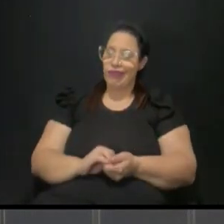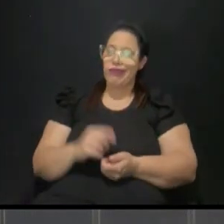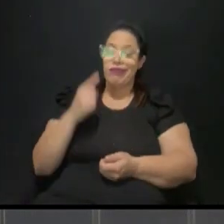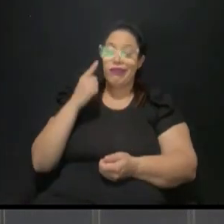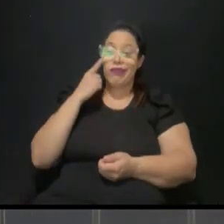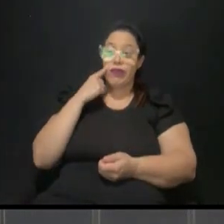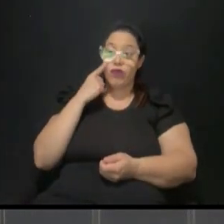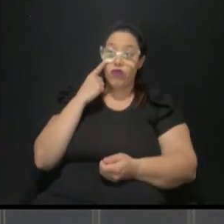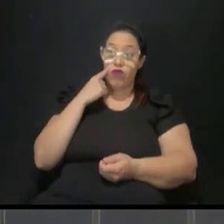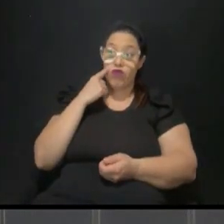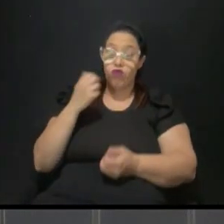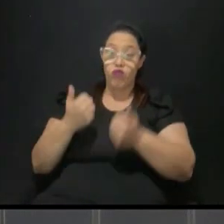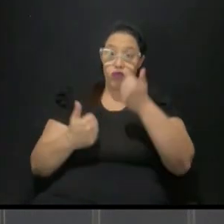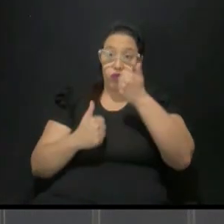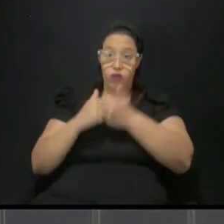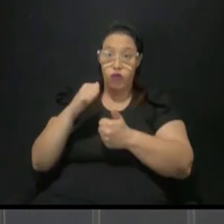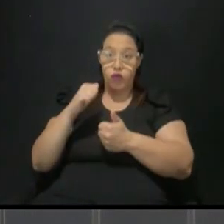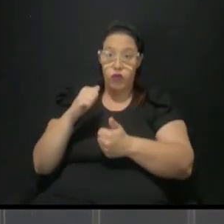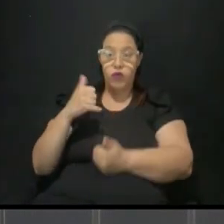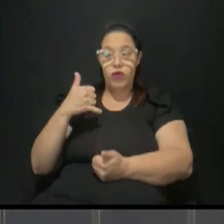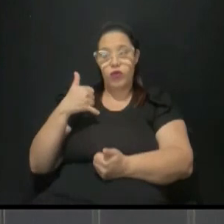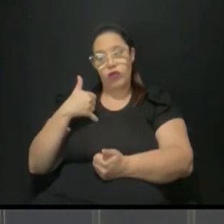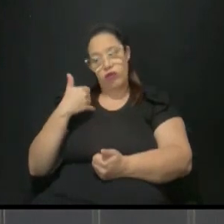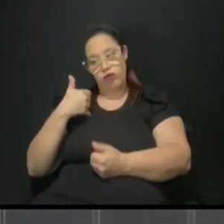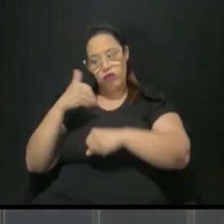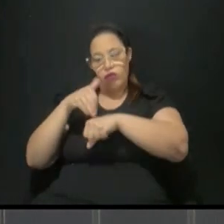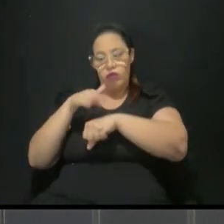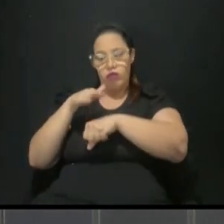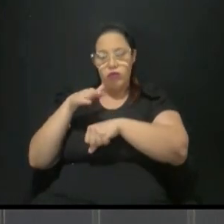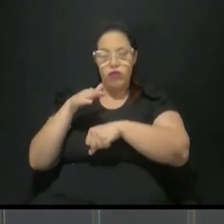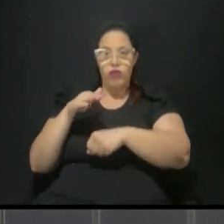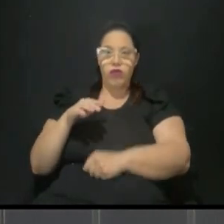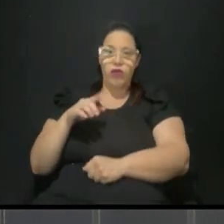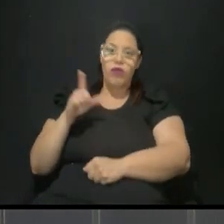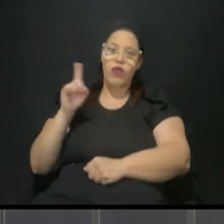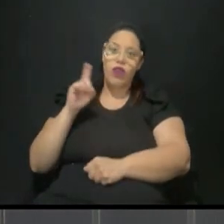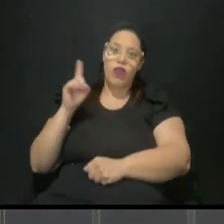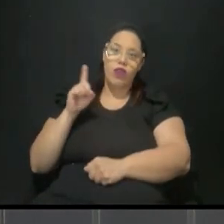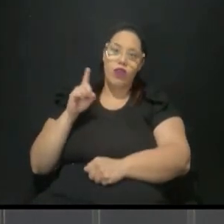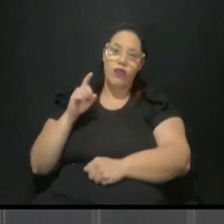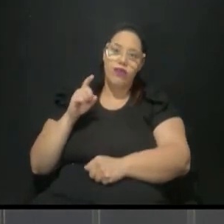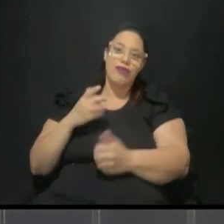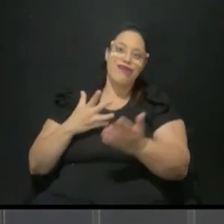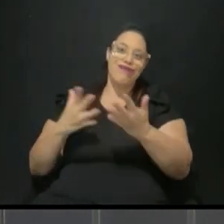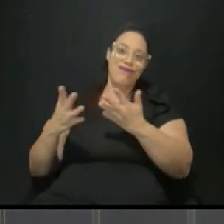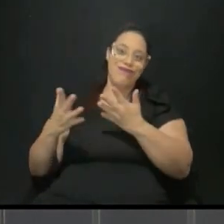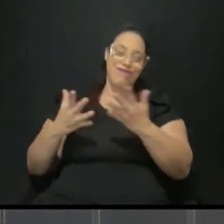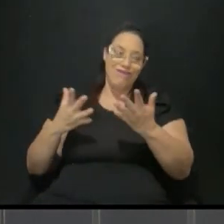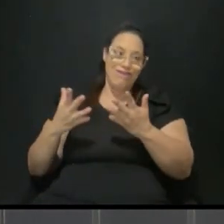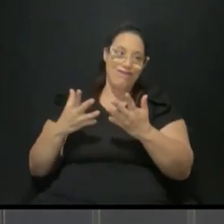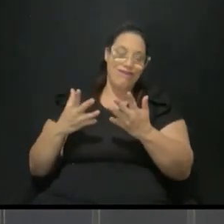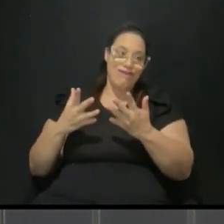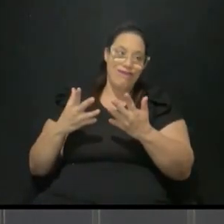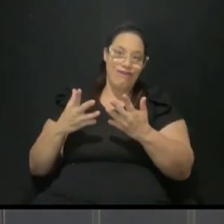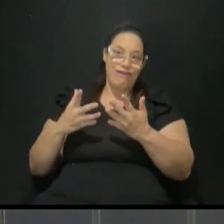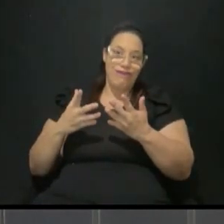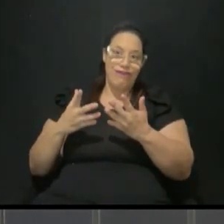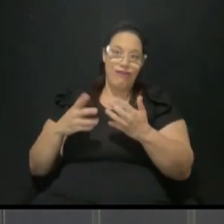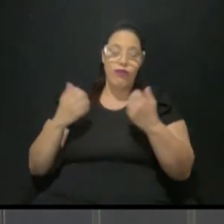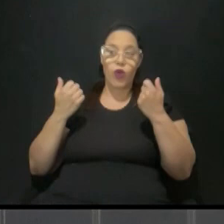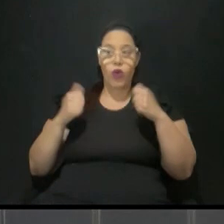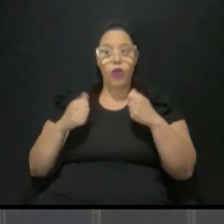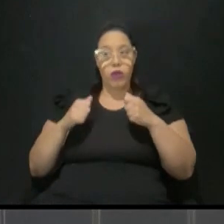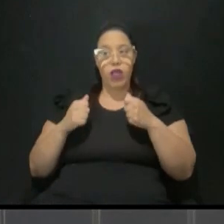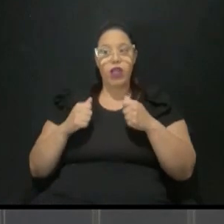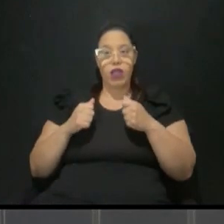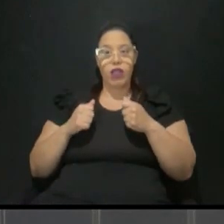atletas com mais idade, né? E não tanto devido também às condições, o quanto é necessário, essas